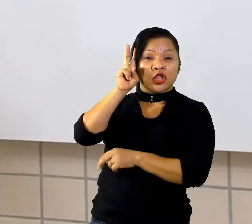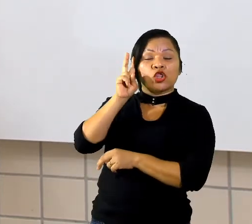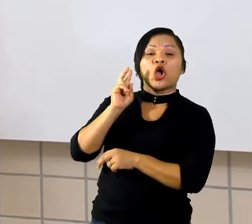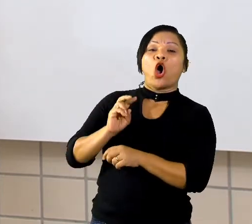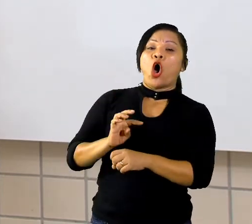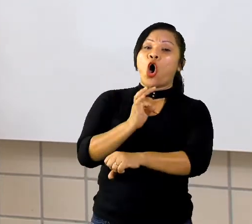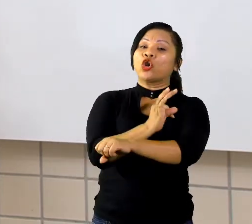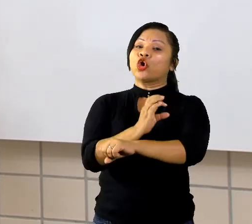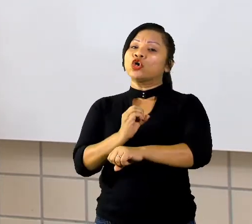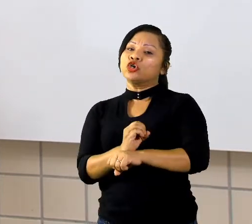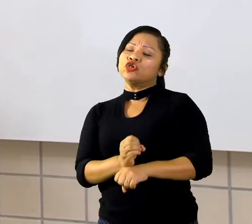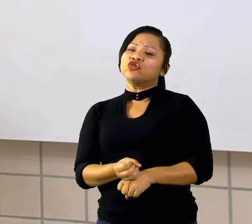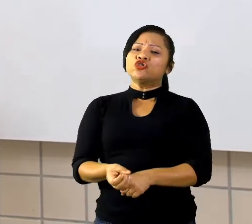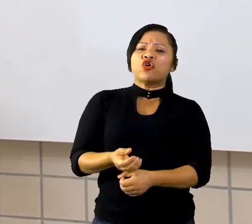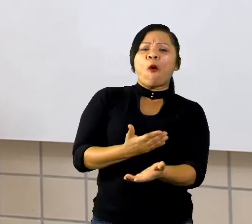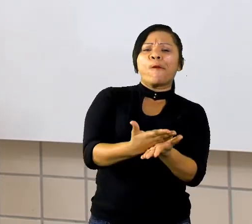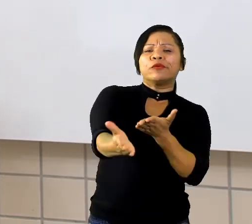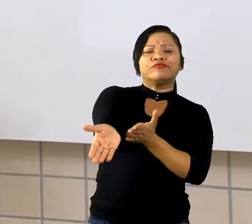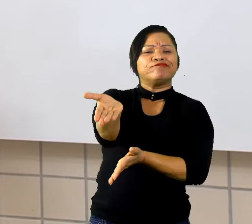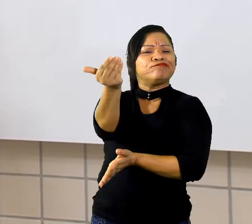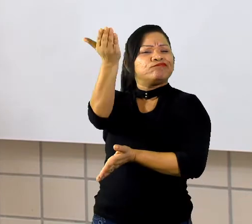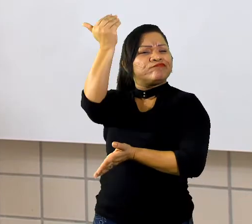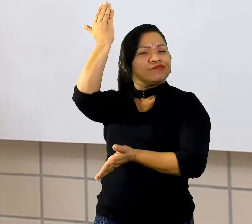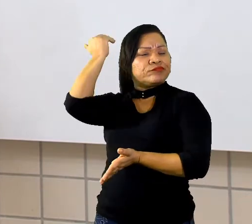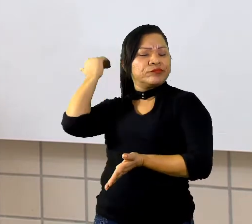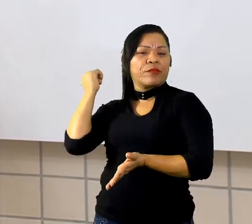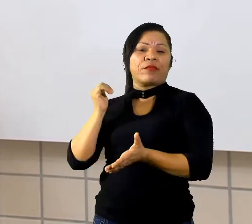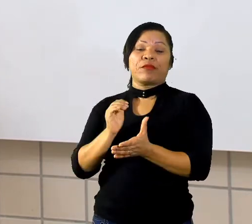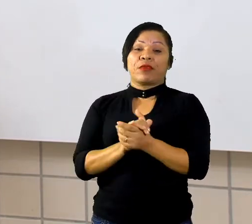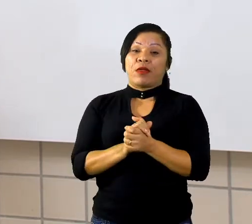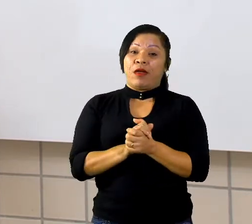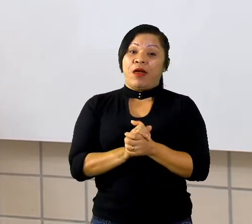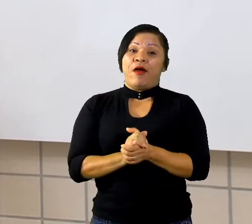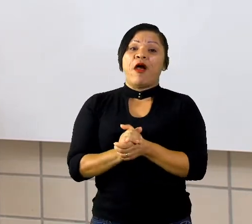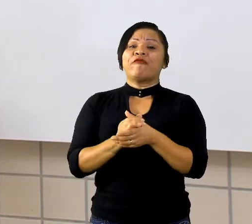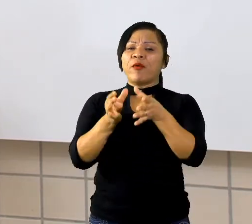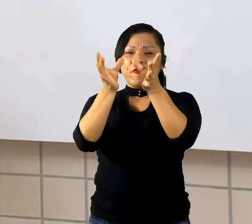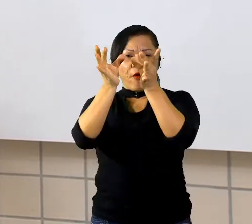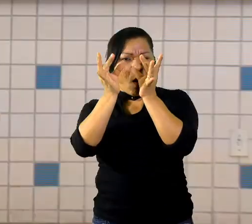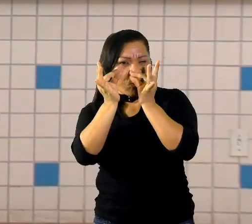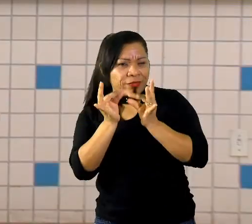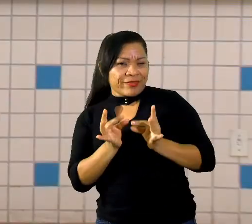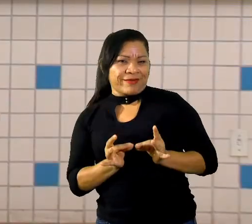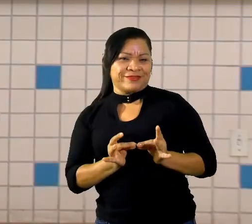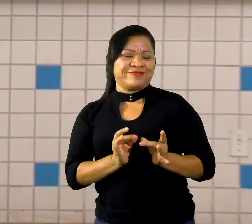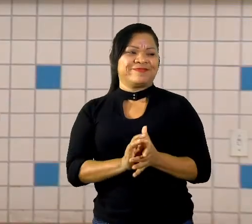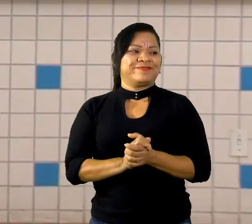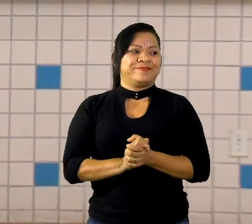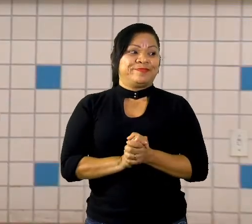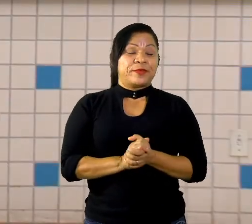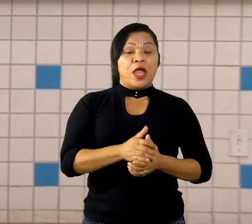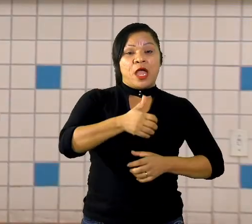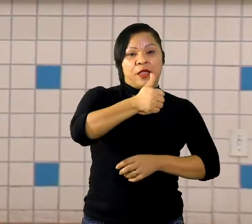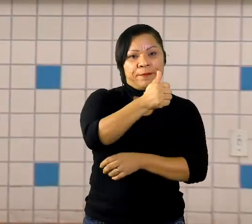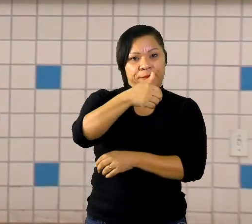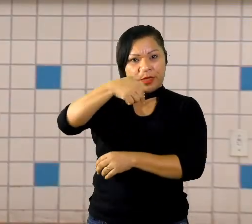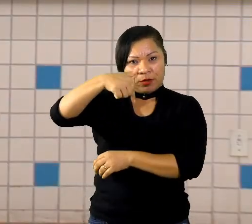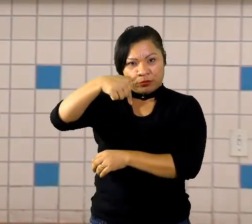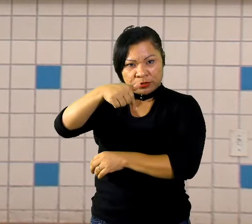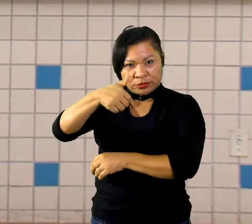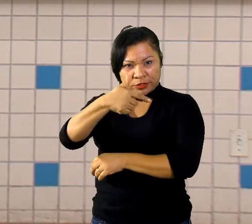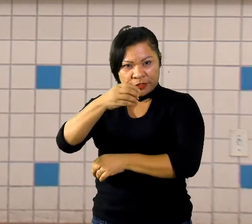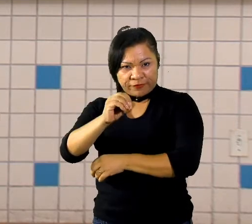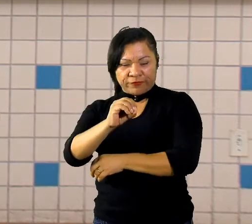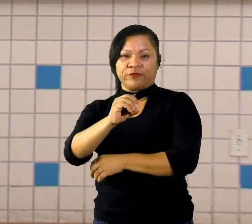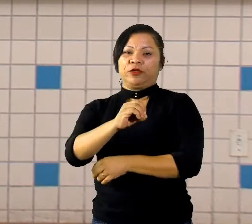tempo atrás. Vamos puxar, por exemplo, alguns detalhes. Em 1720, Durante